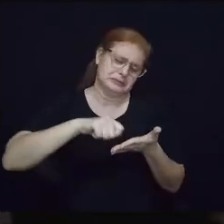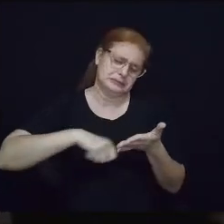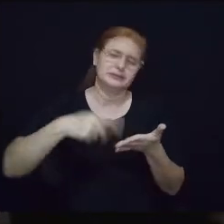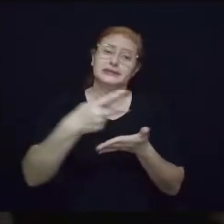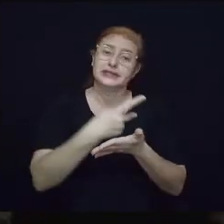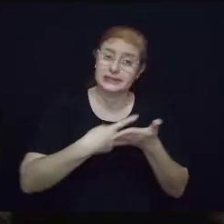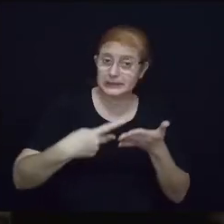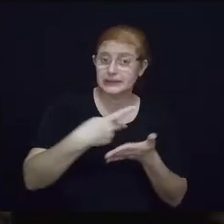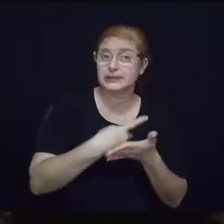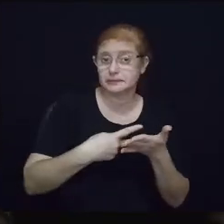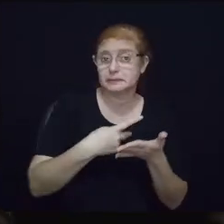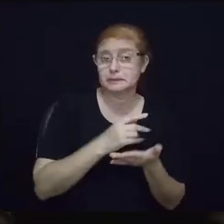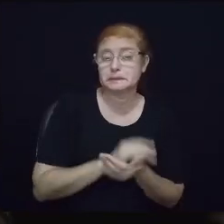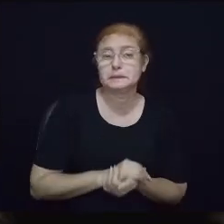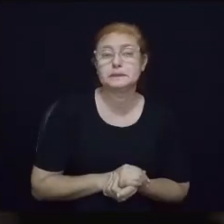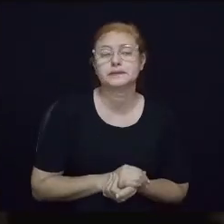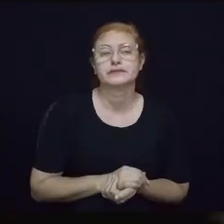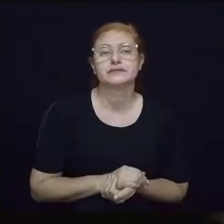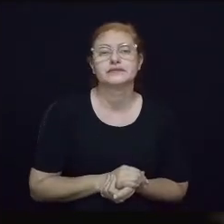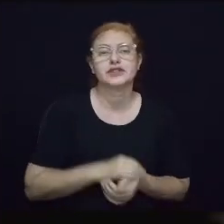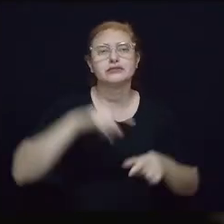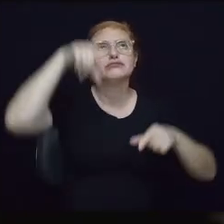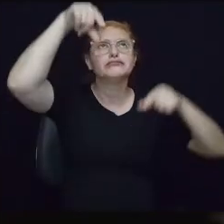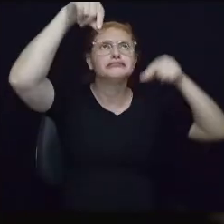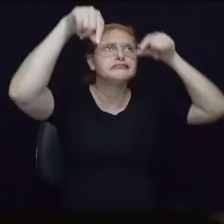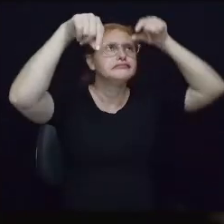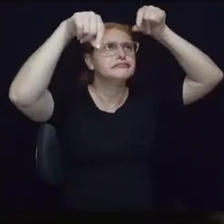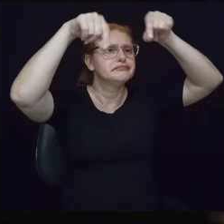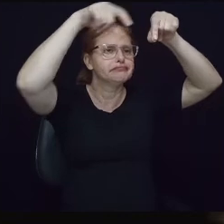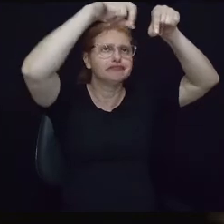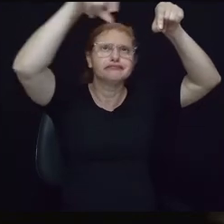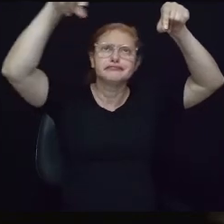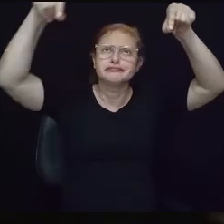ideia que estão lá pendurados.